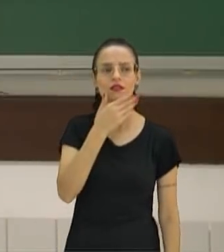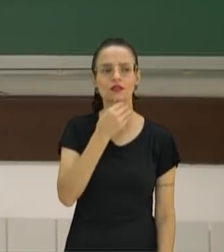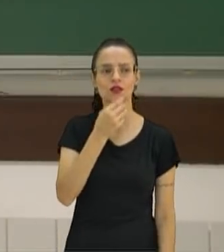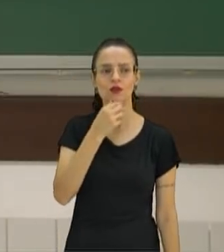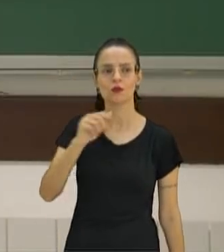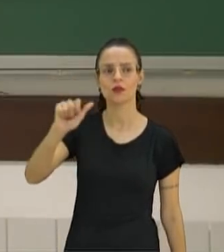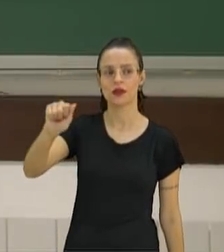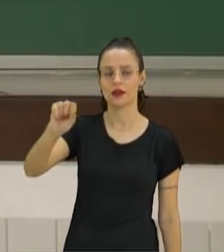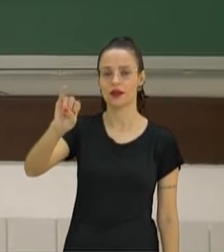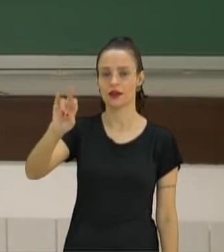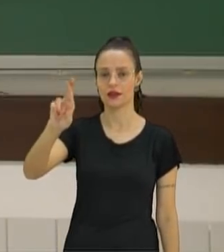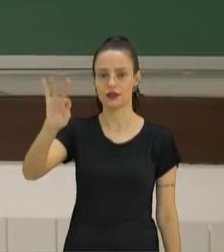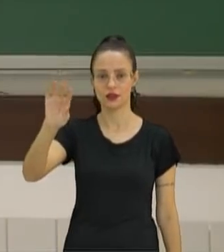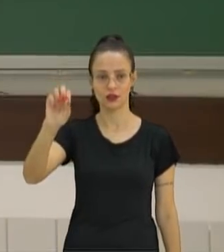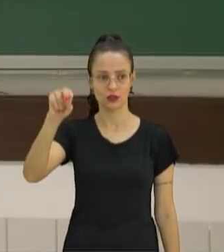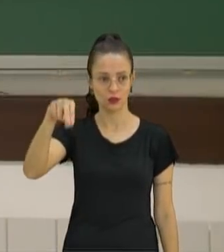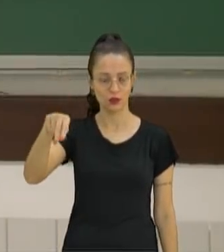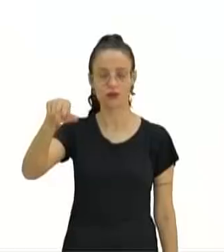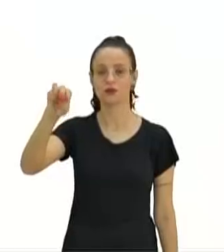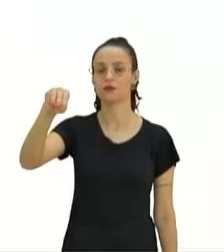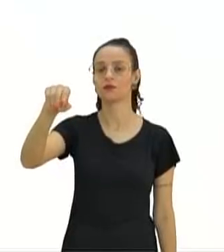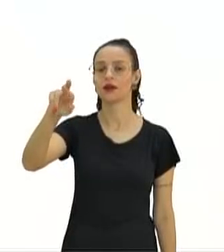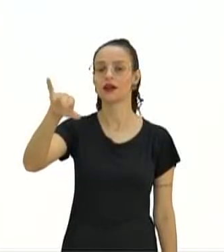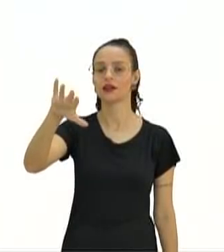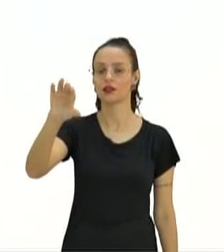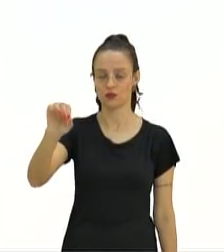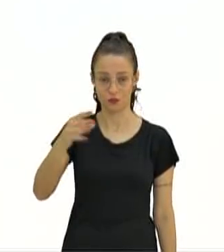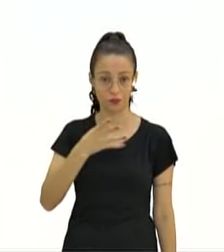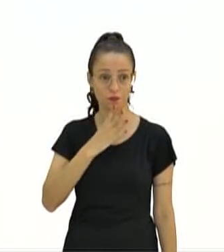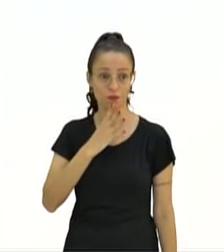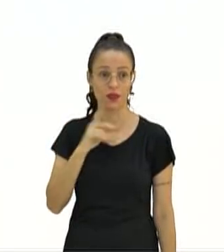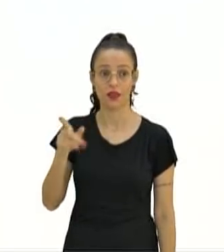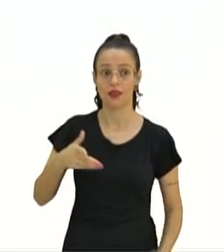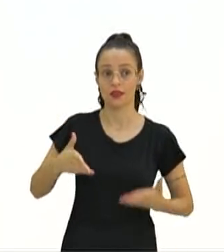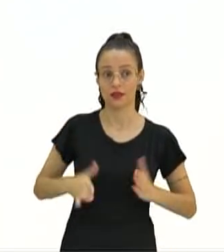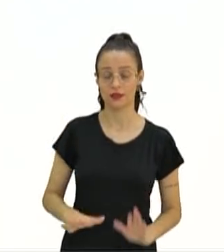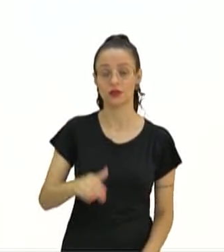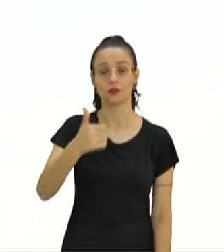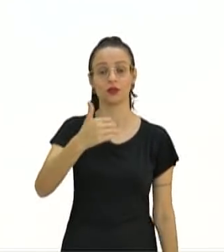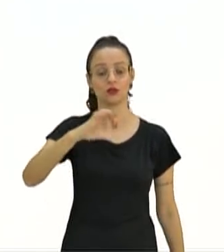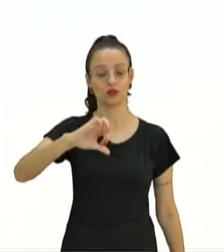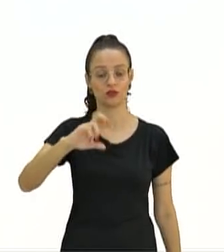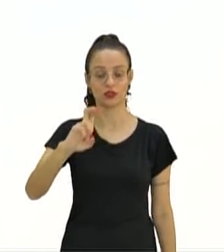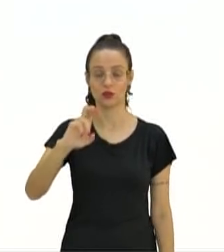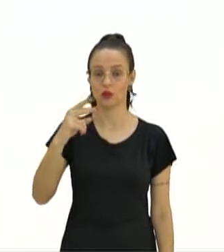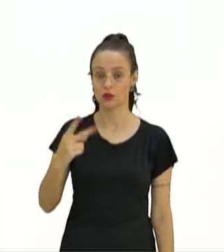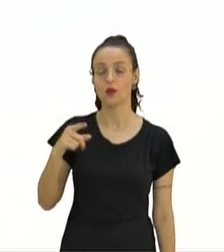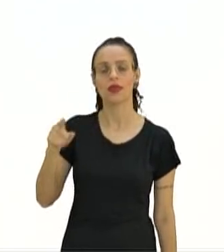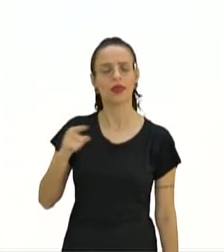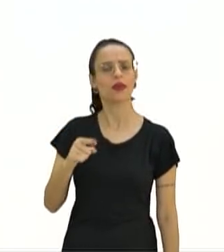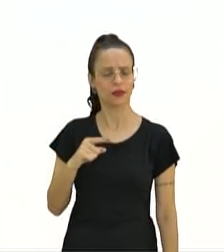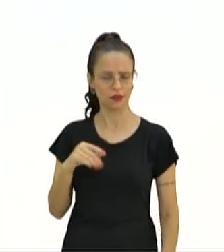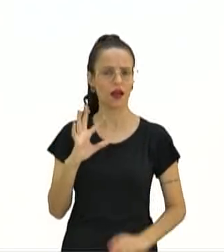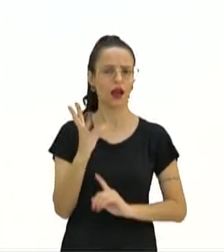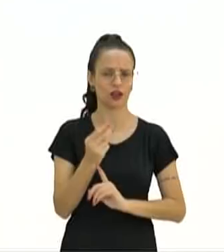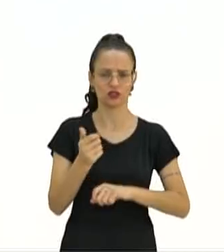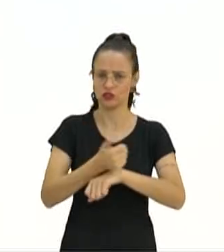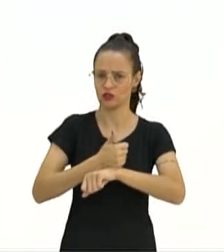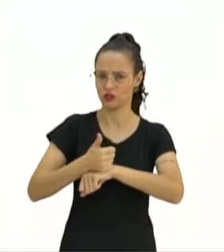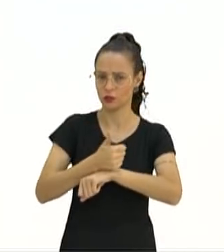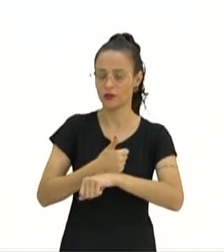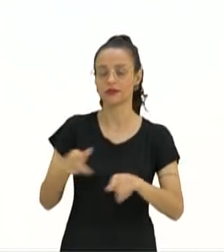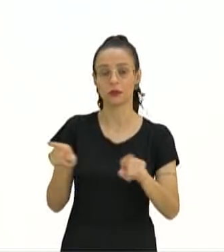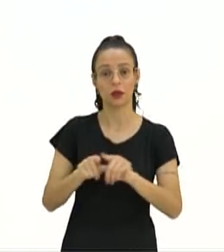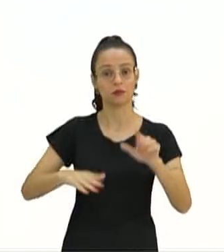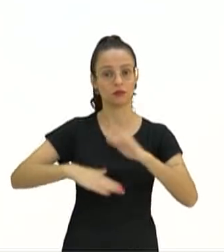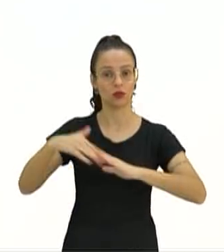Ayrton Marinho. Vamos conhecer um pouquinho dele, ó. Ele nasceu em 1952, é um artista plástico e